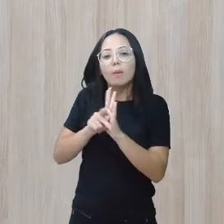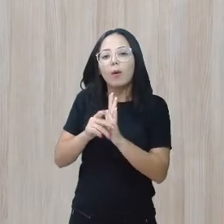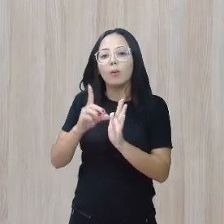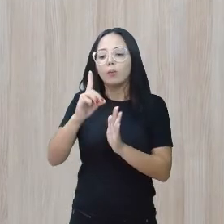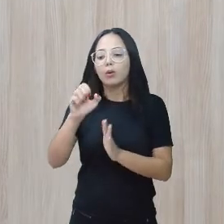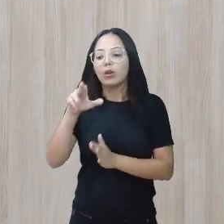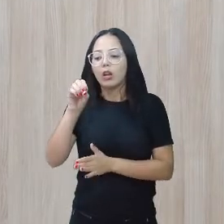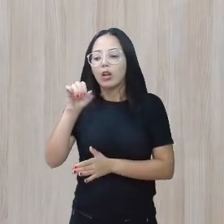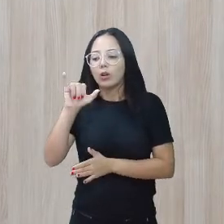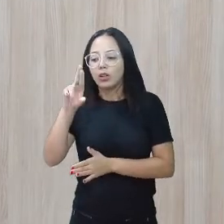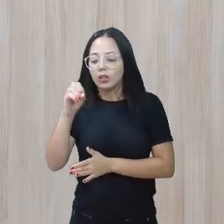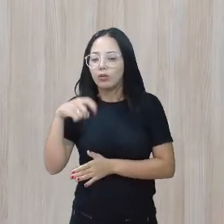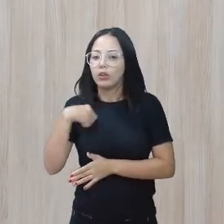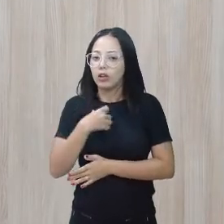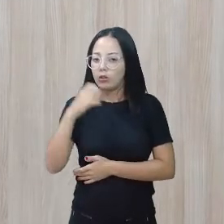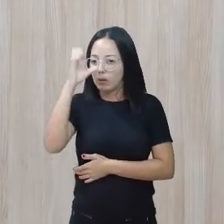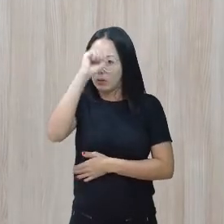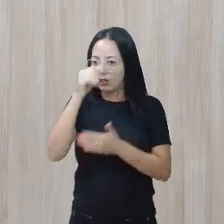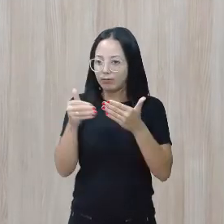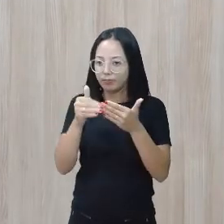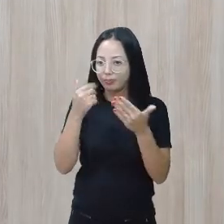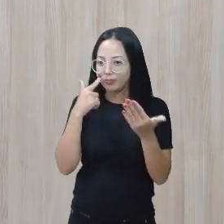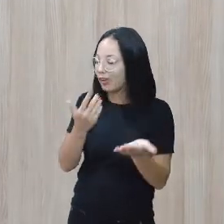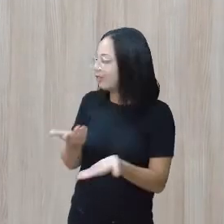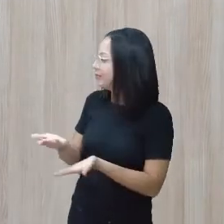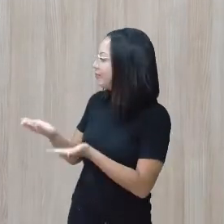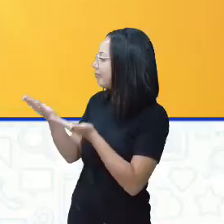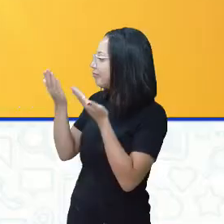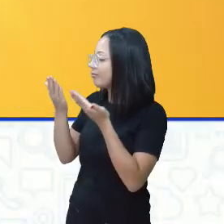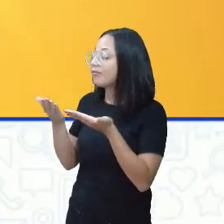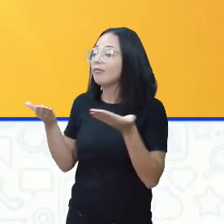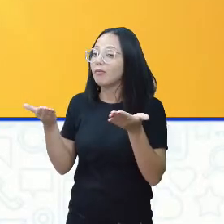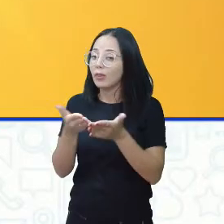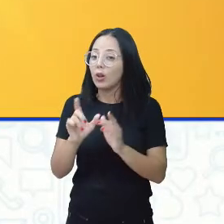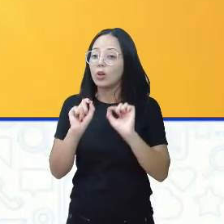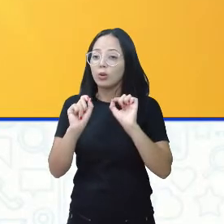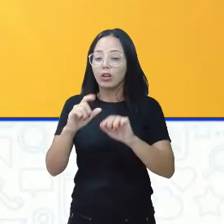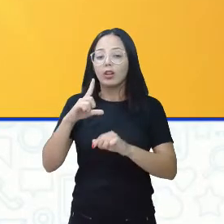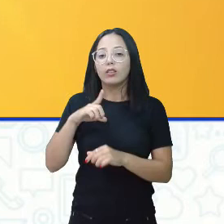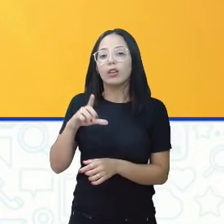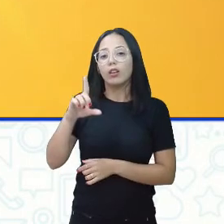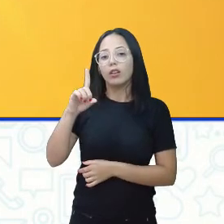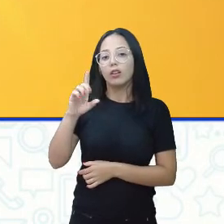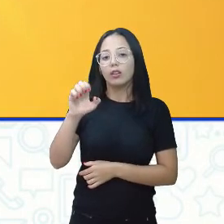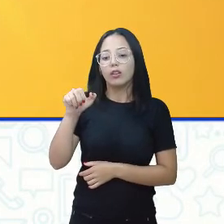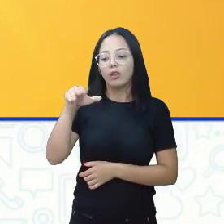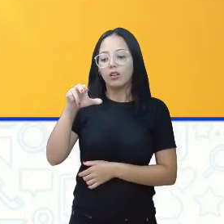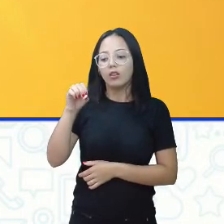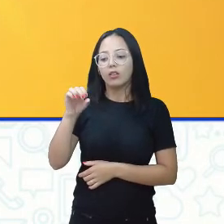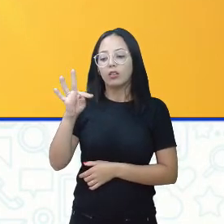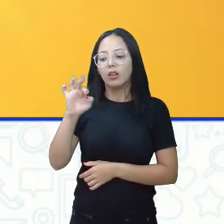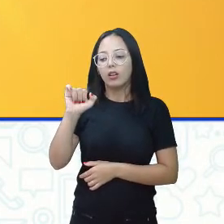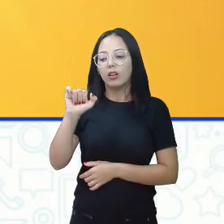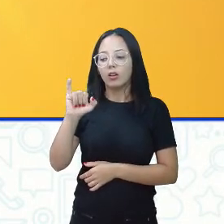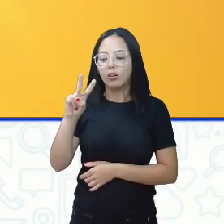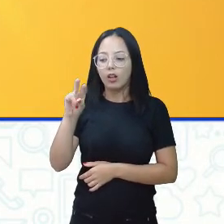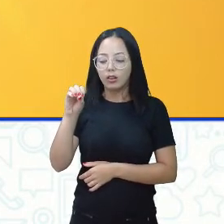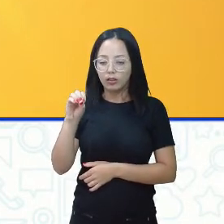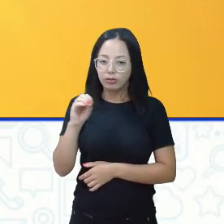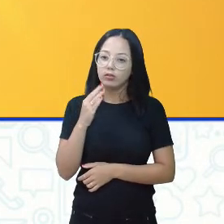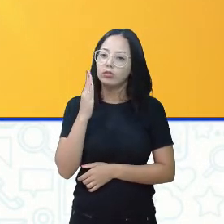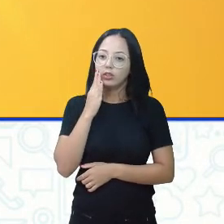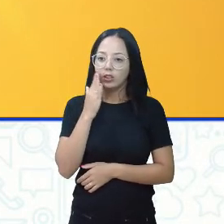denotativo, que a gente vai ver logo agora. Ao contrário da conotação, a gente tem a denotação.